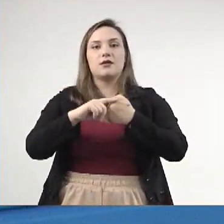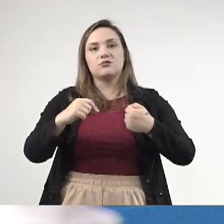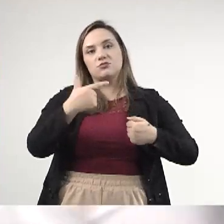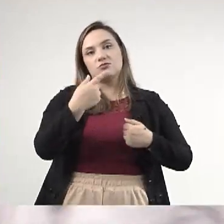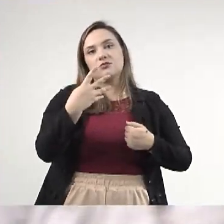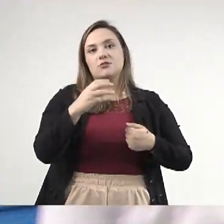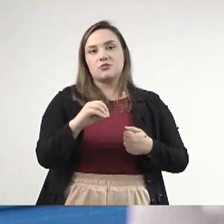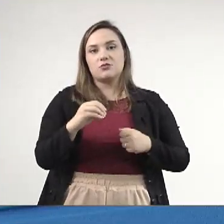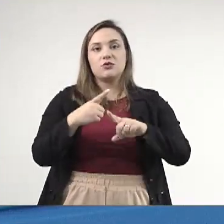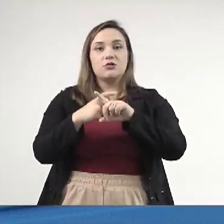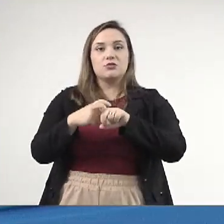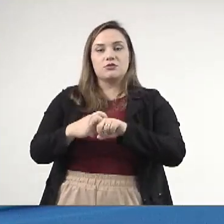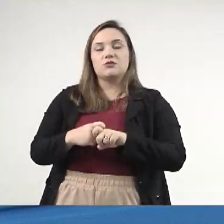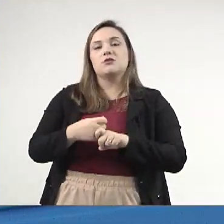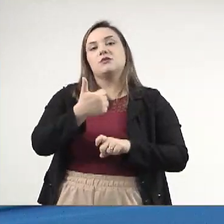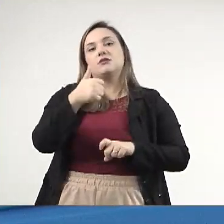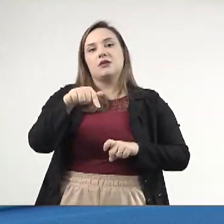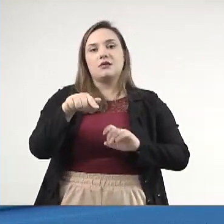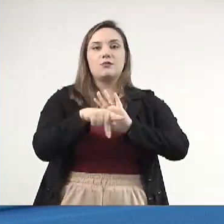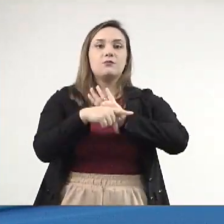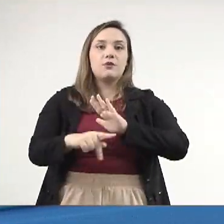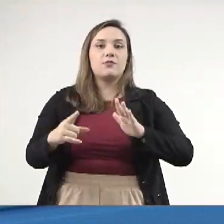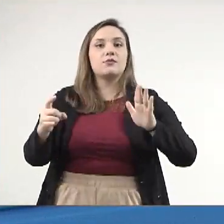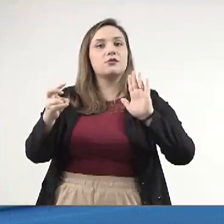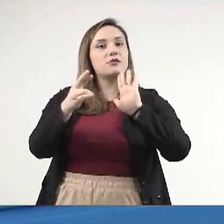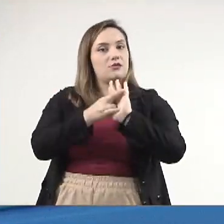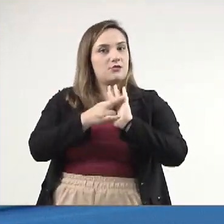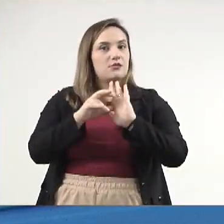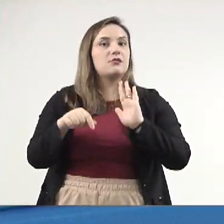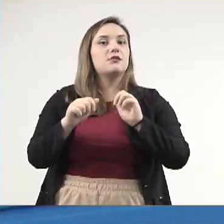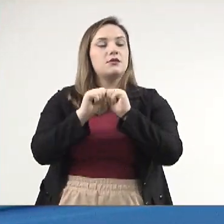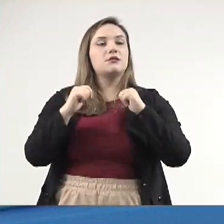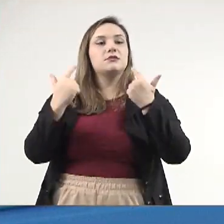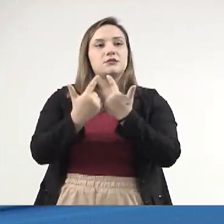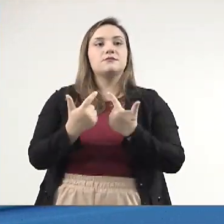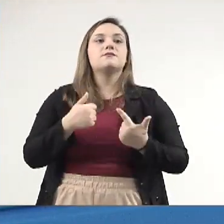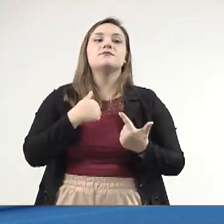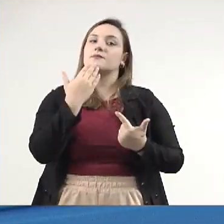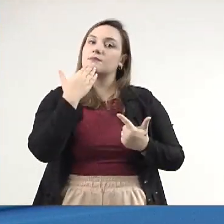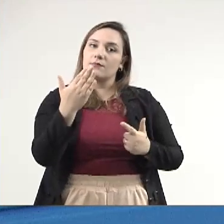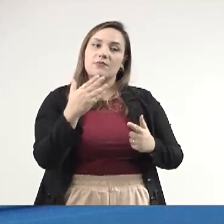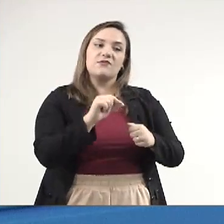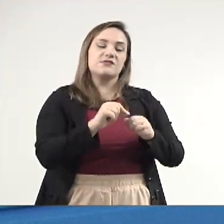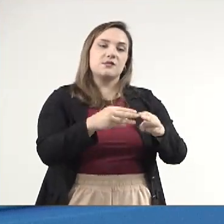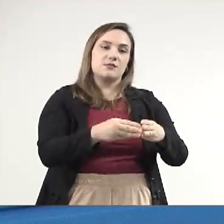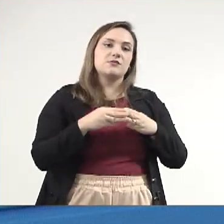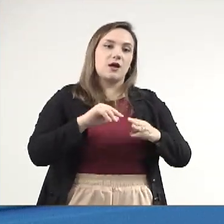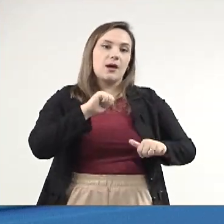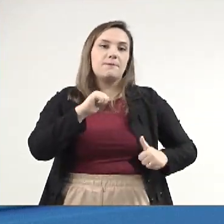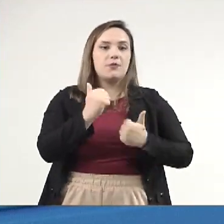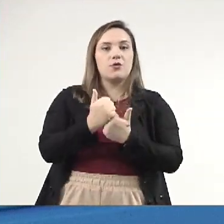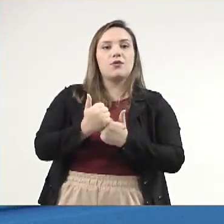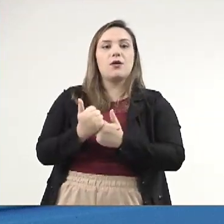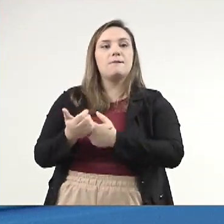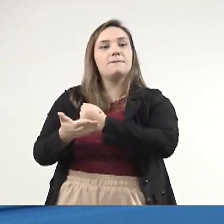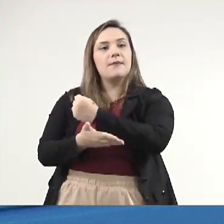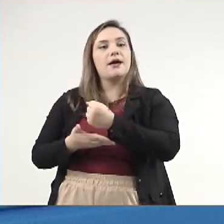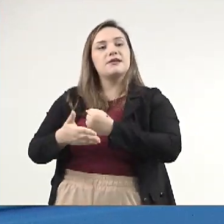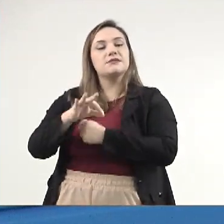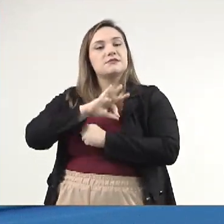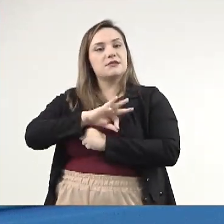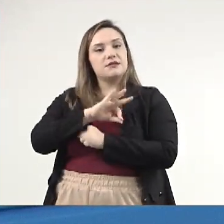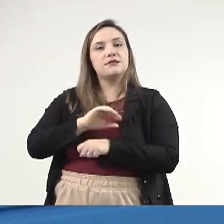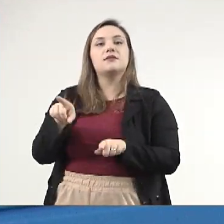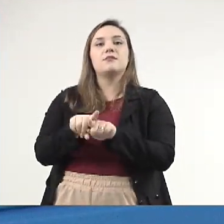inciso 17 do Regimento Interno da ALEMES, a presente moção de apoio ao piso salarial e das